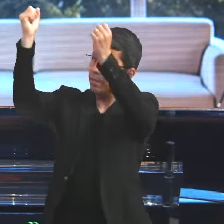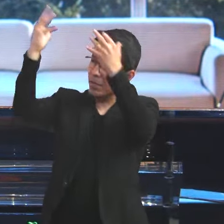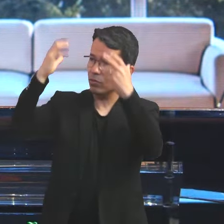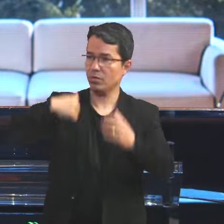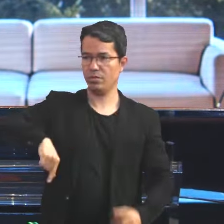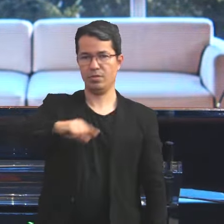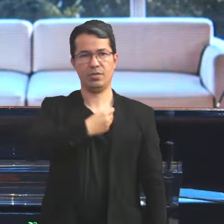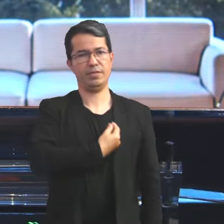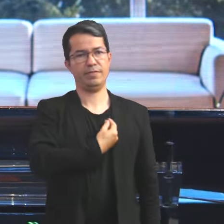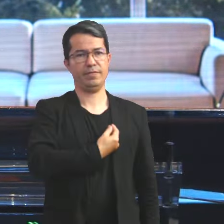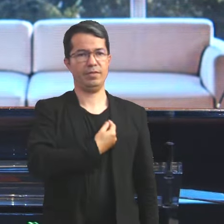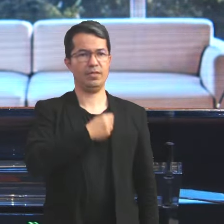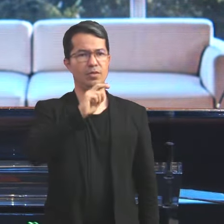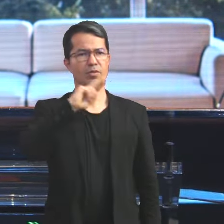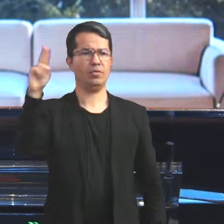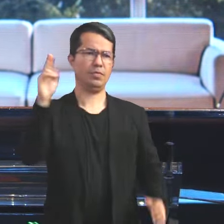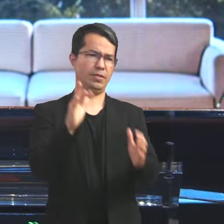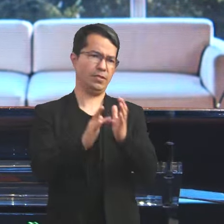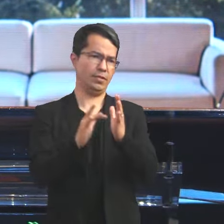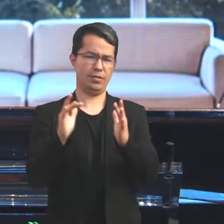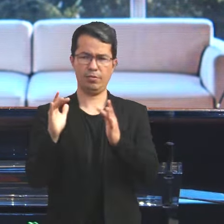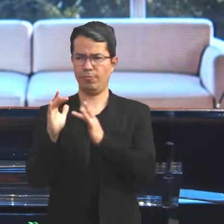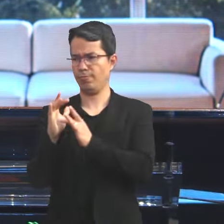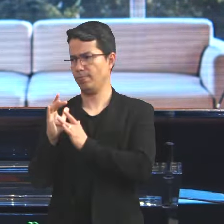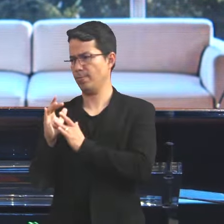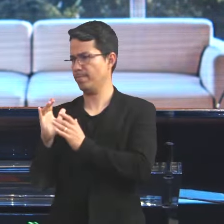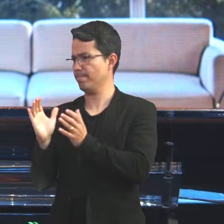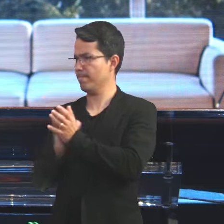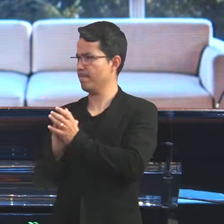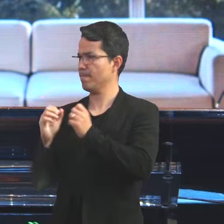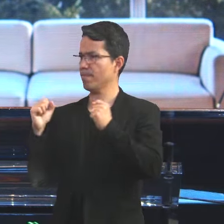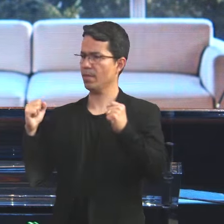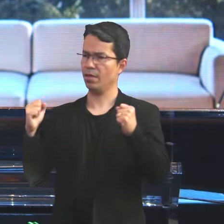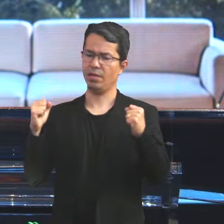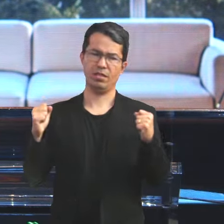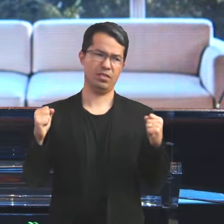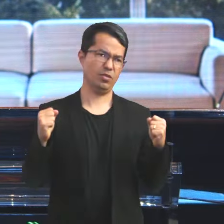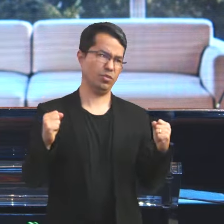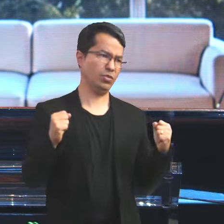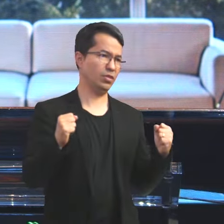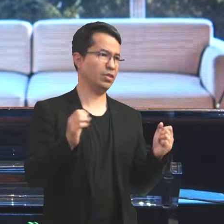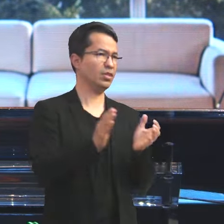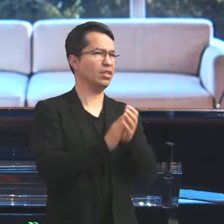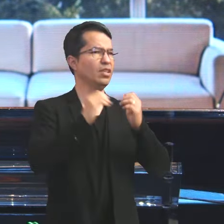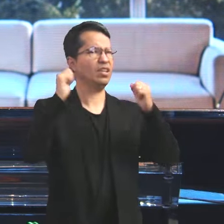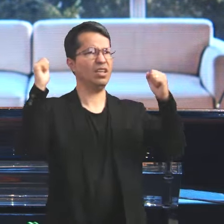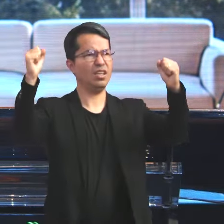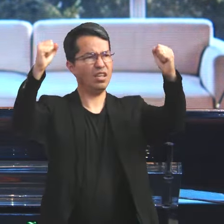venha venha venha aleluia aleluia aleluia